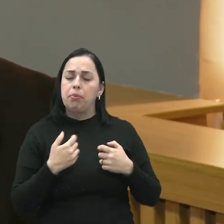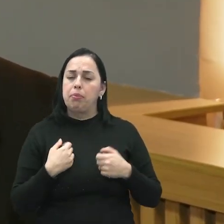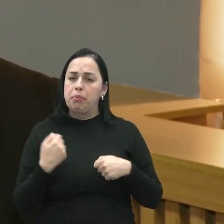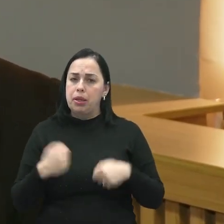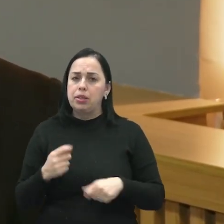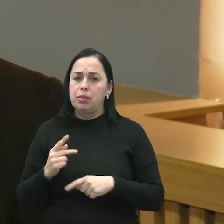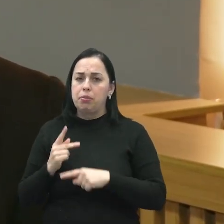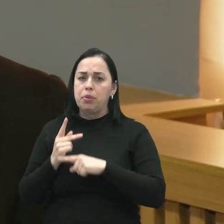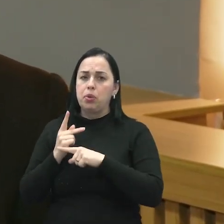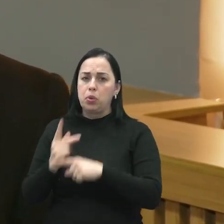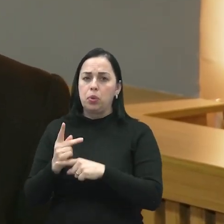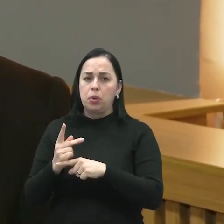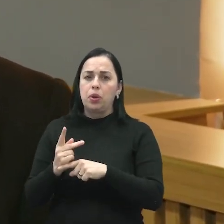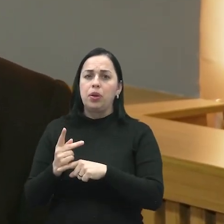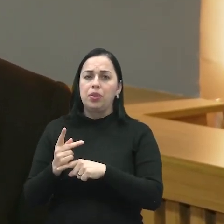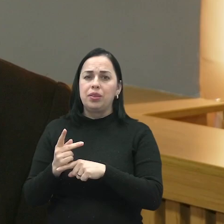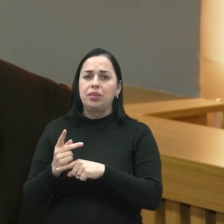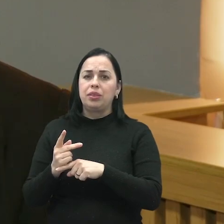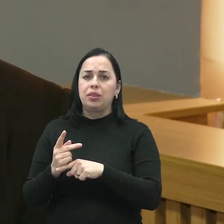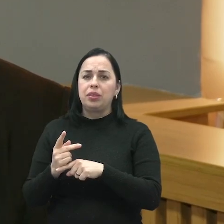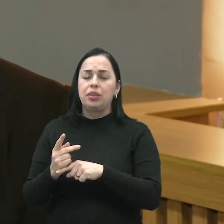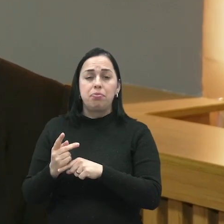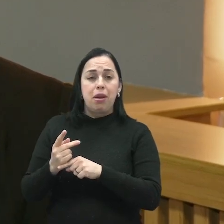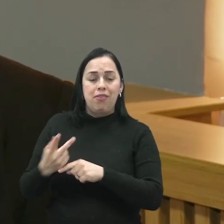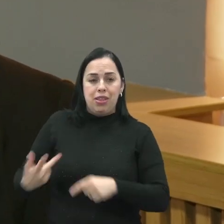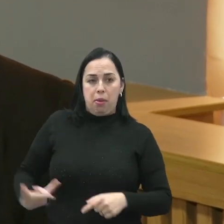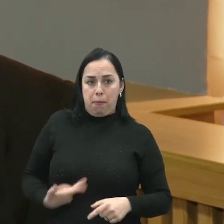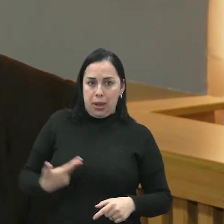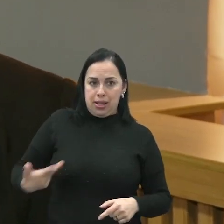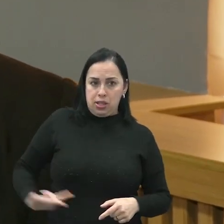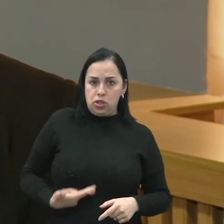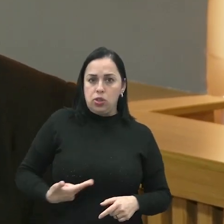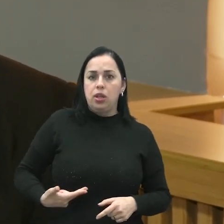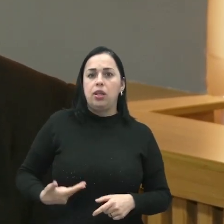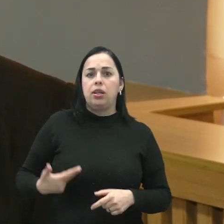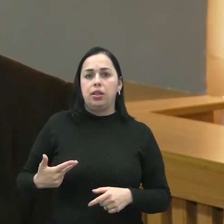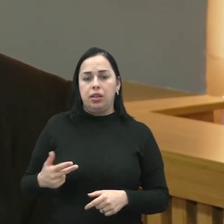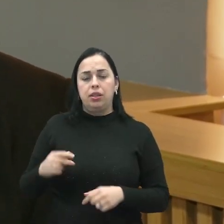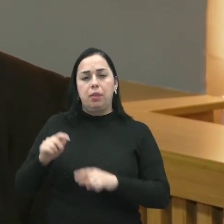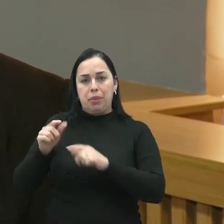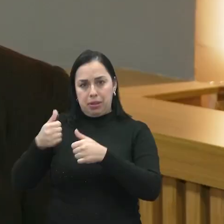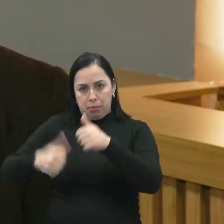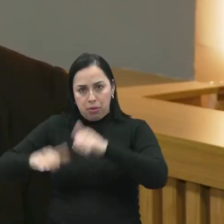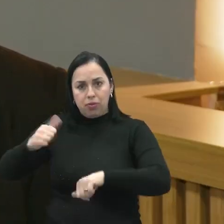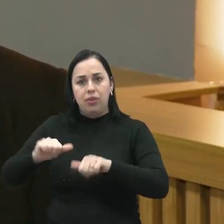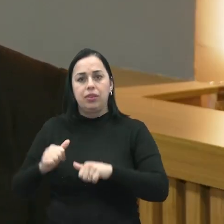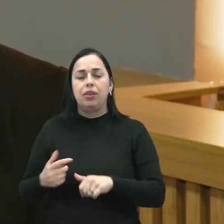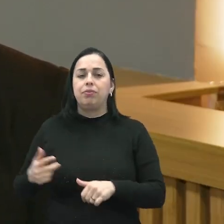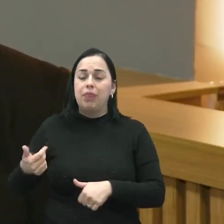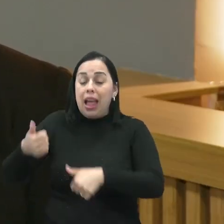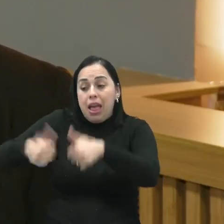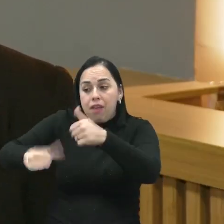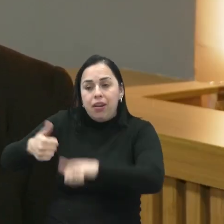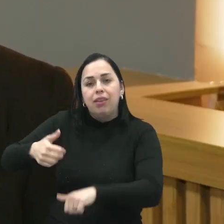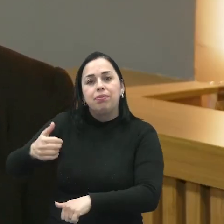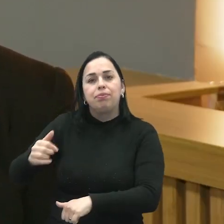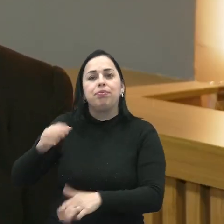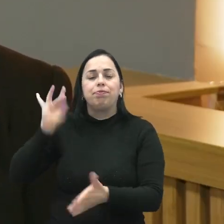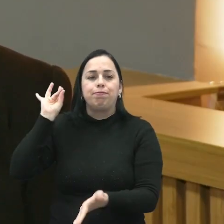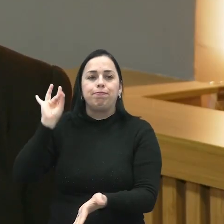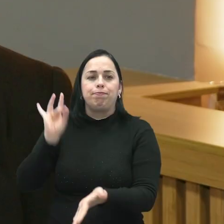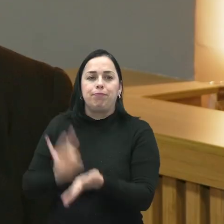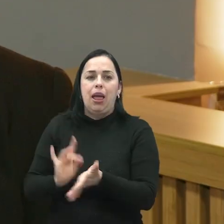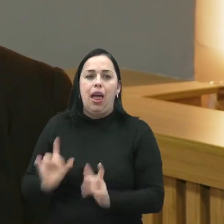procurasse fazer o procedimento para retirar essa lesão e a gente fazer a biópsia dela. E aí a biópsia confirmou que